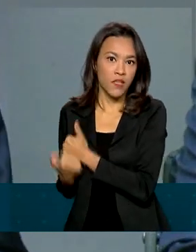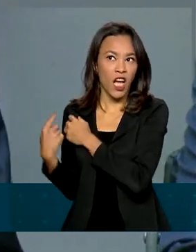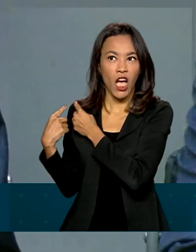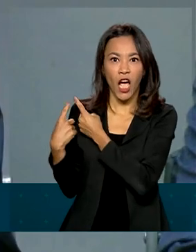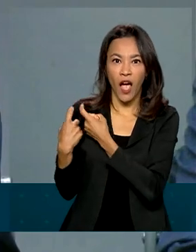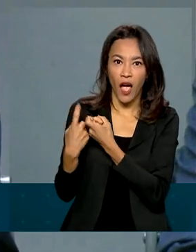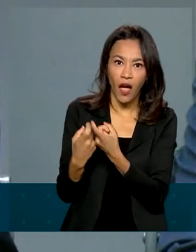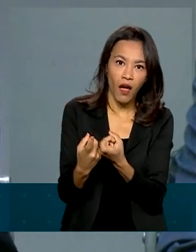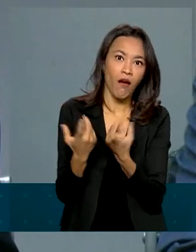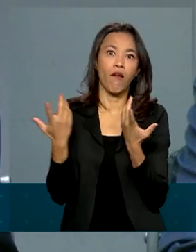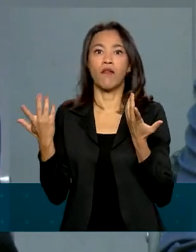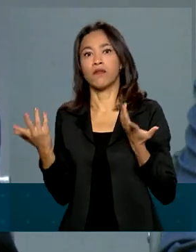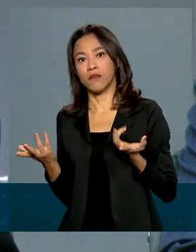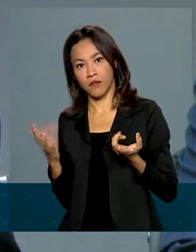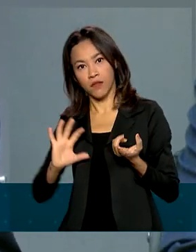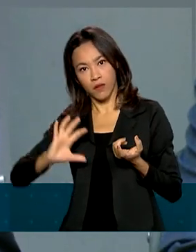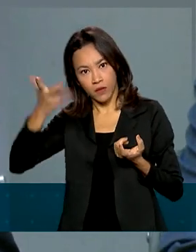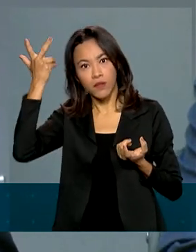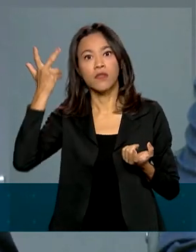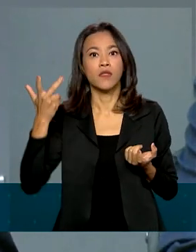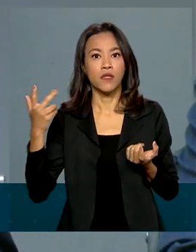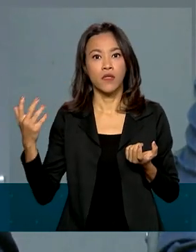guerras físicas, no passado de